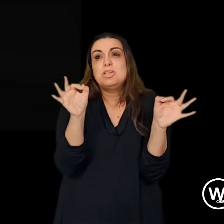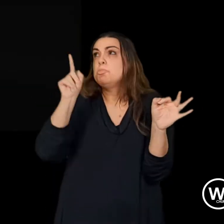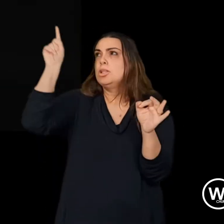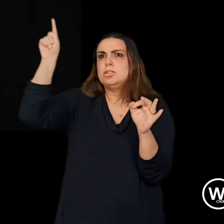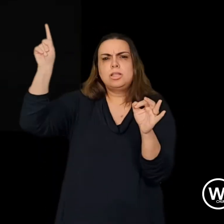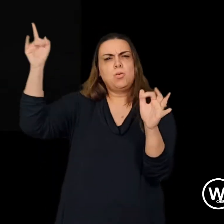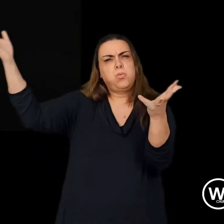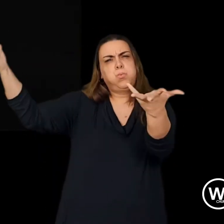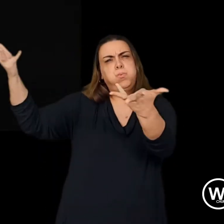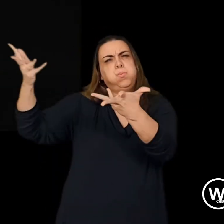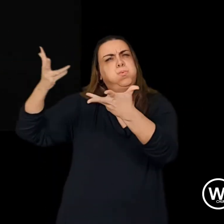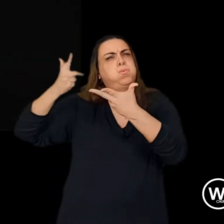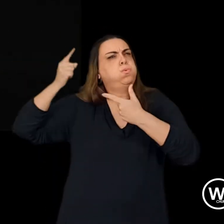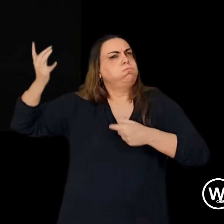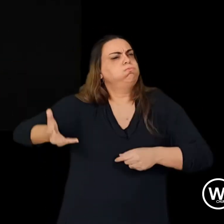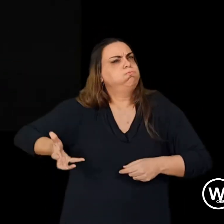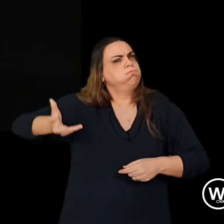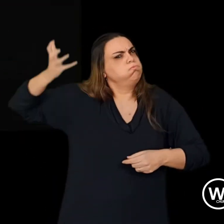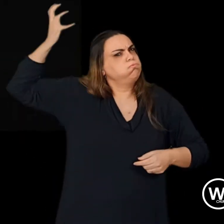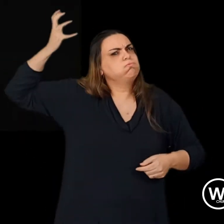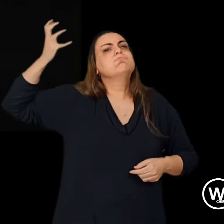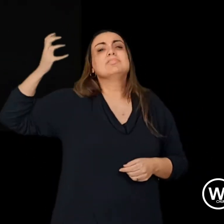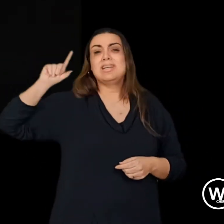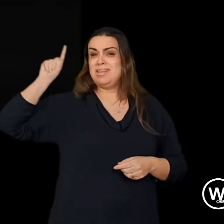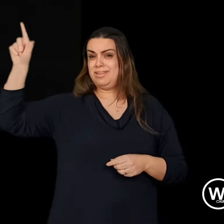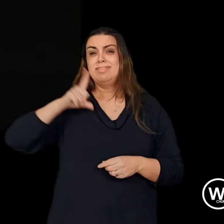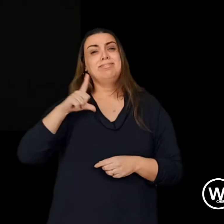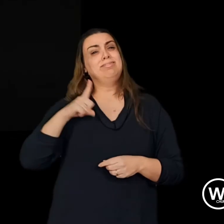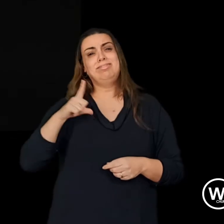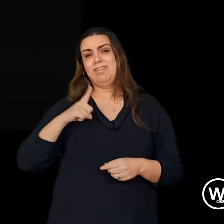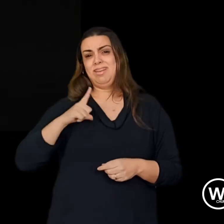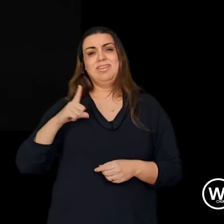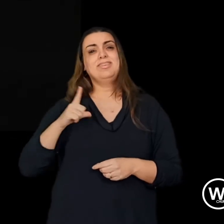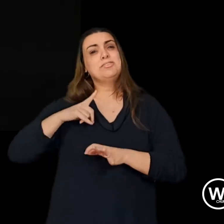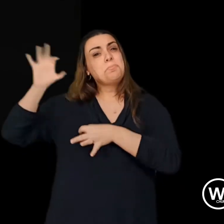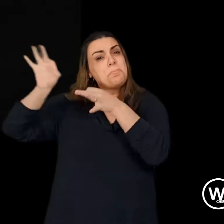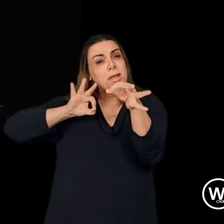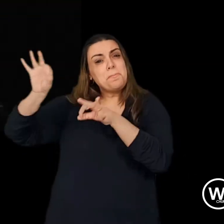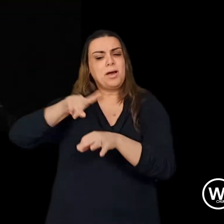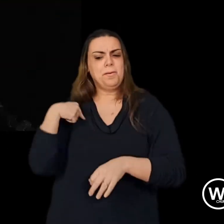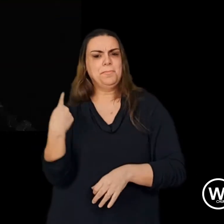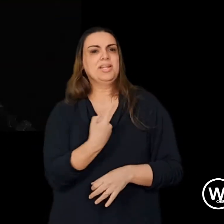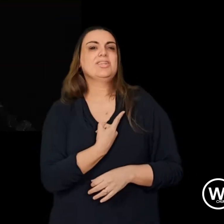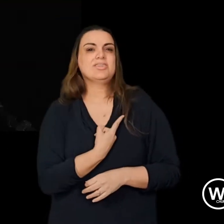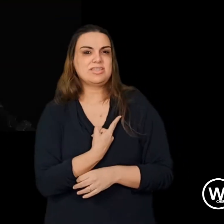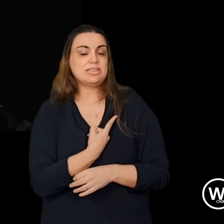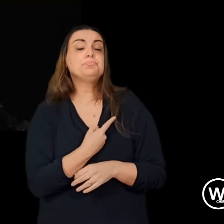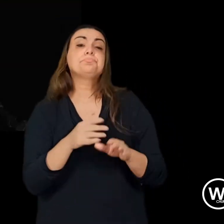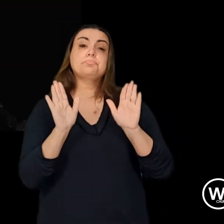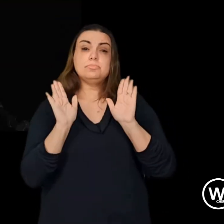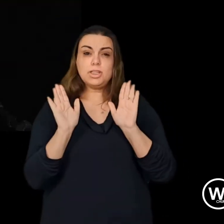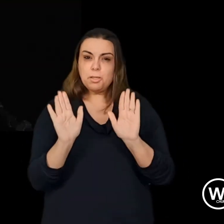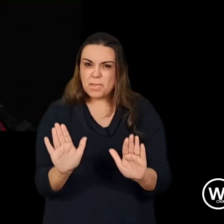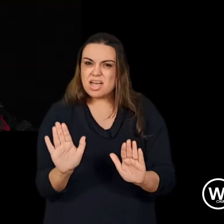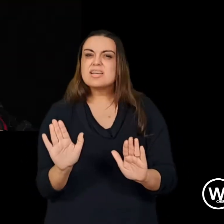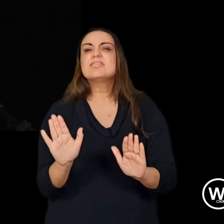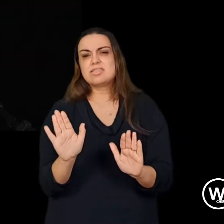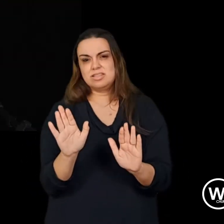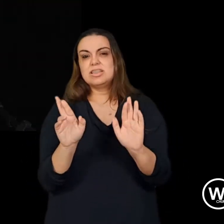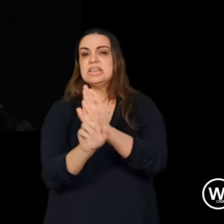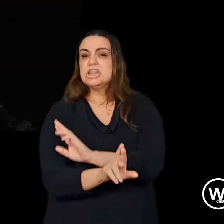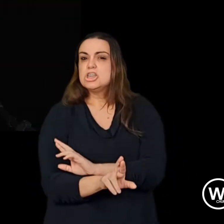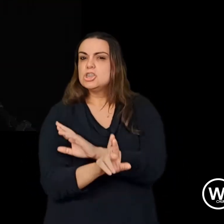do nosso Deus, mediante aquilo que ele tem para mim e para você. Porém, a única diferença, talvez a